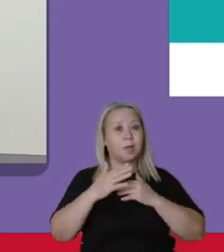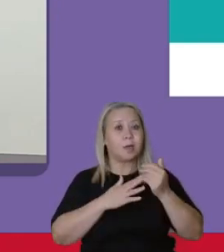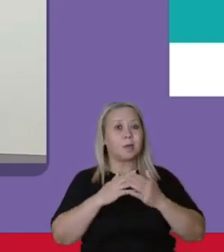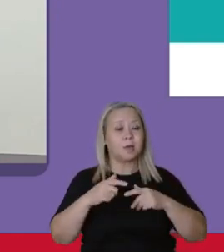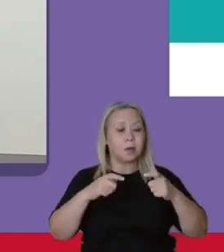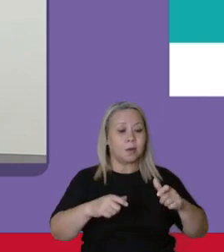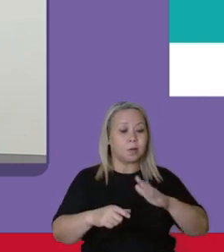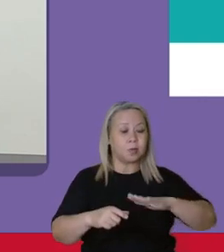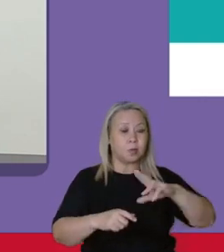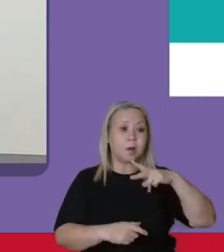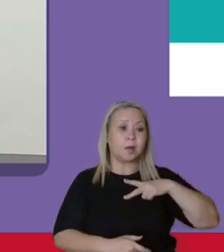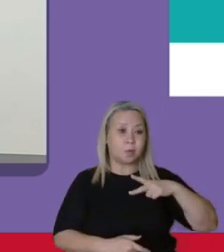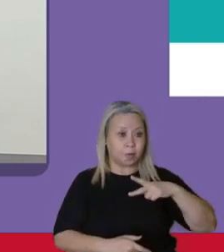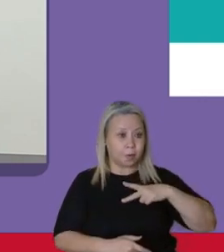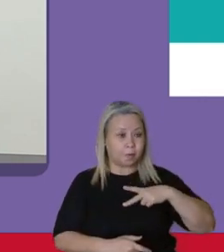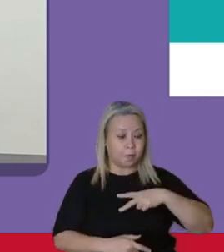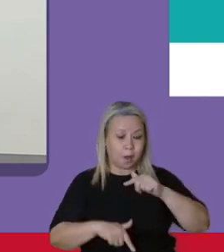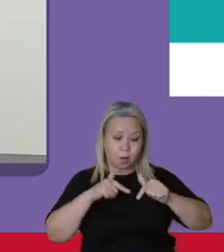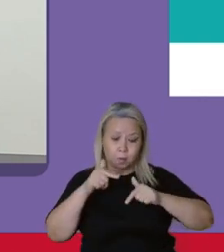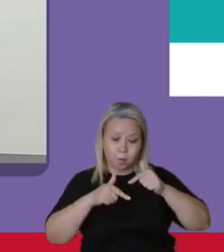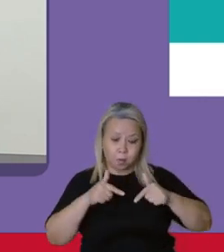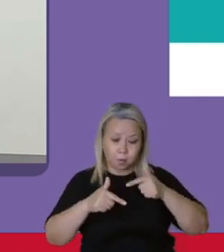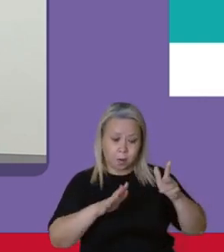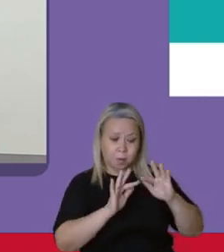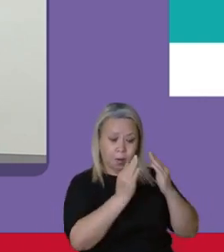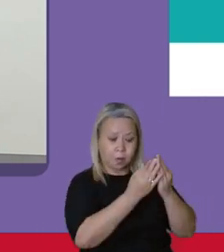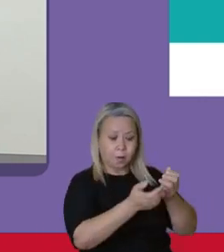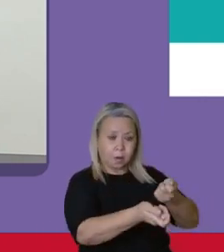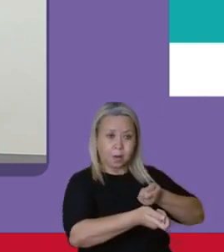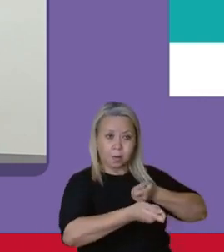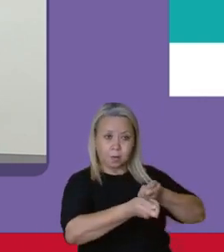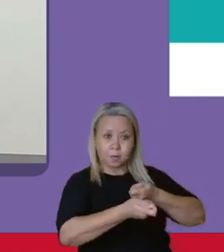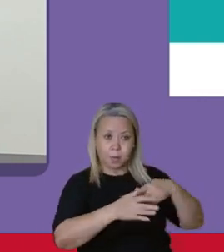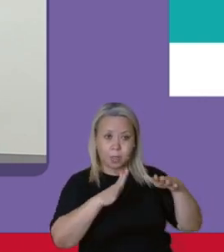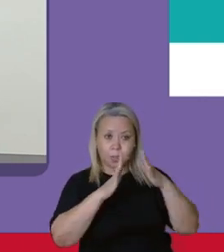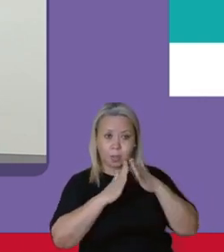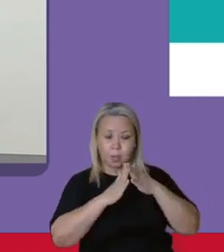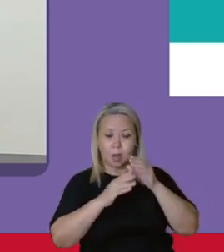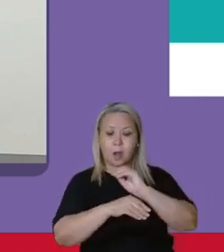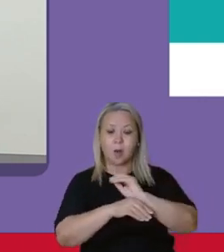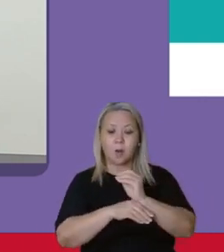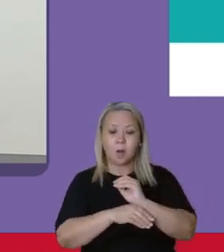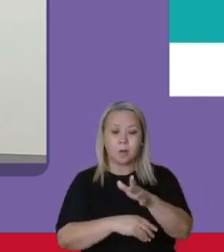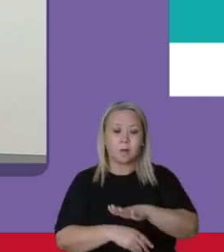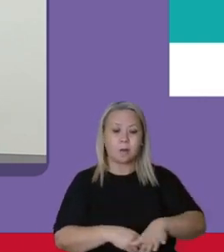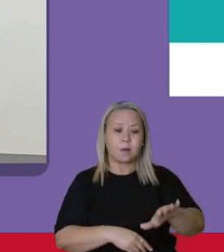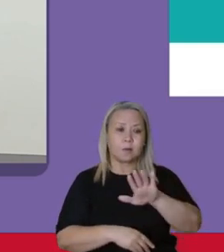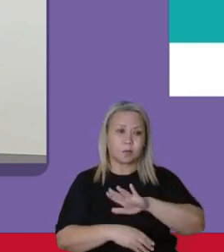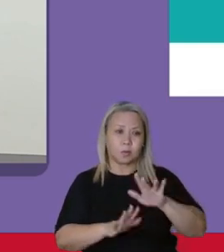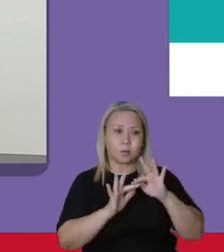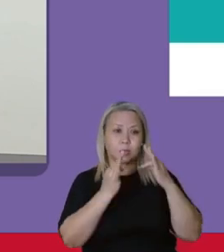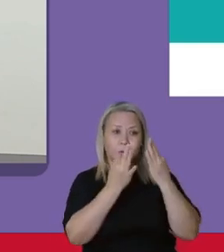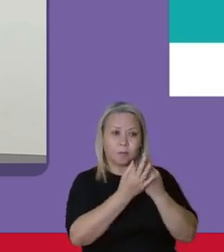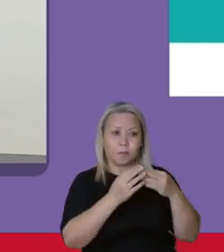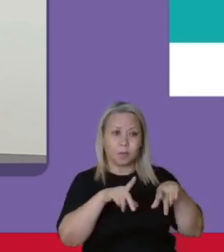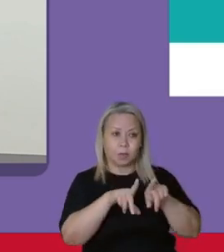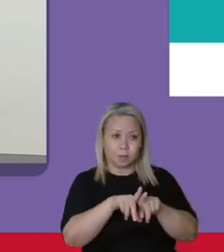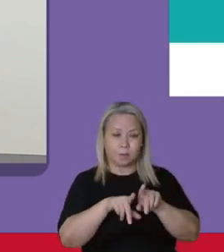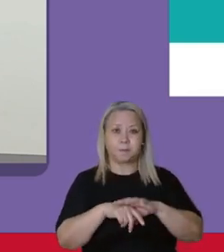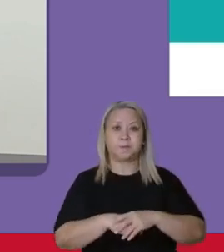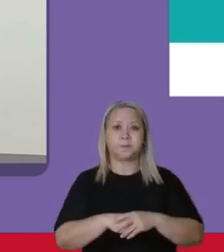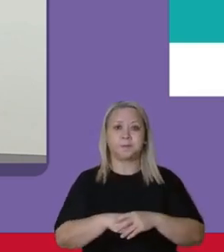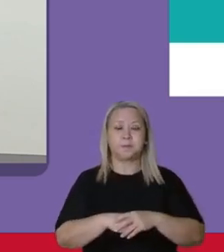no espaço privado o trabalho doméstico e de cuidados. O de cuidados não é só daquelas pessoas que habitam dentro dos seus